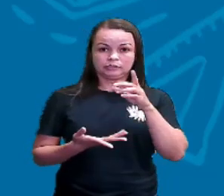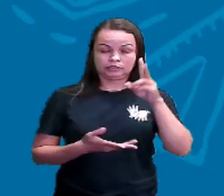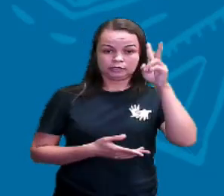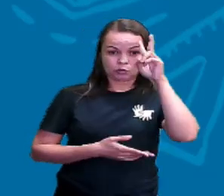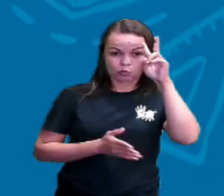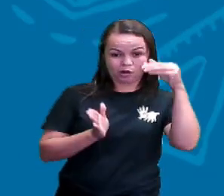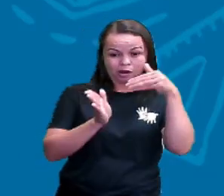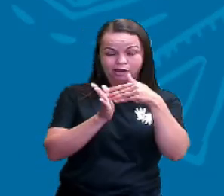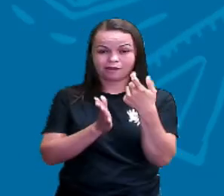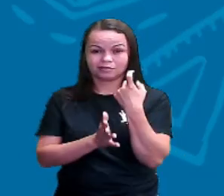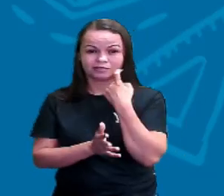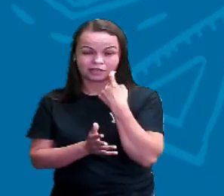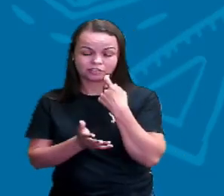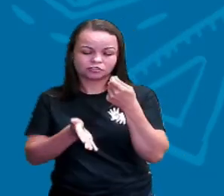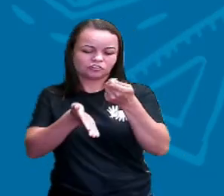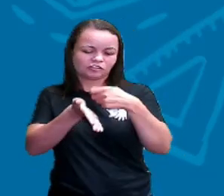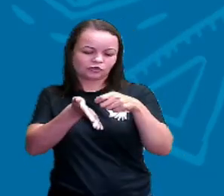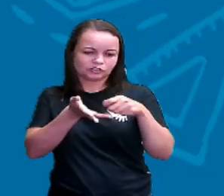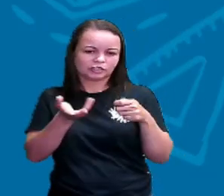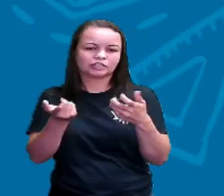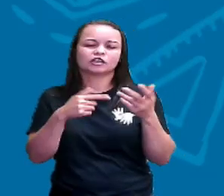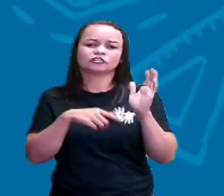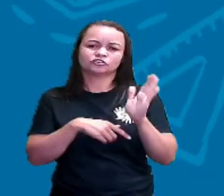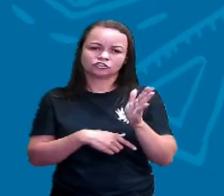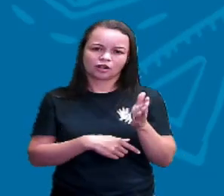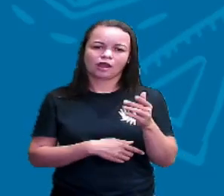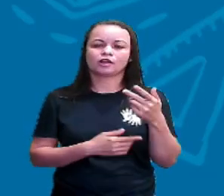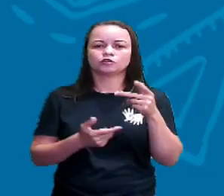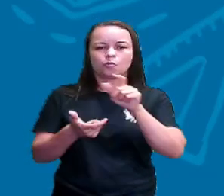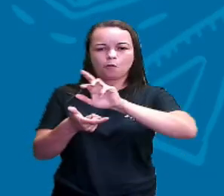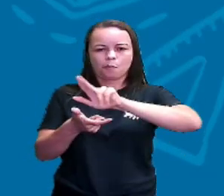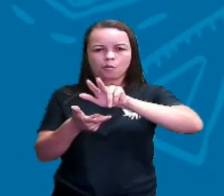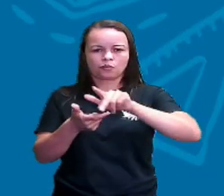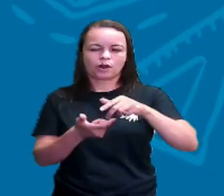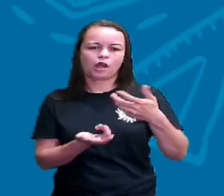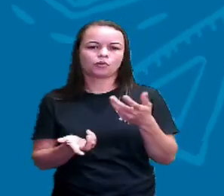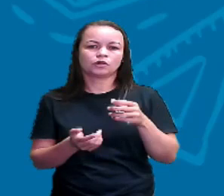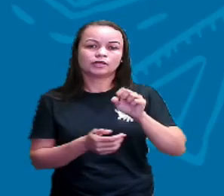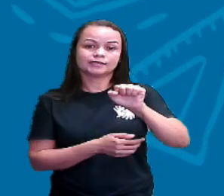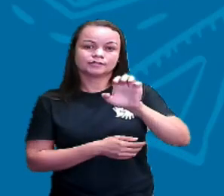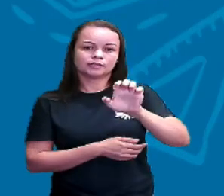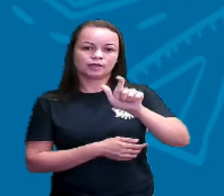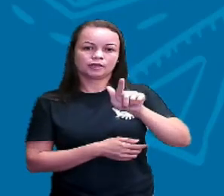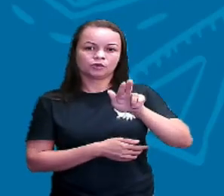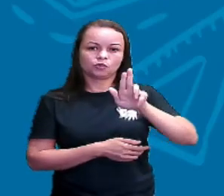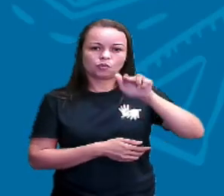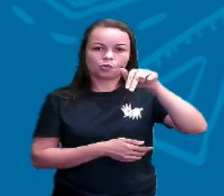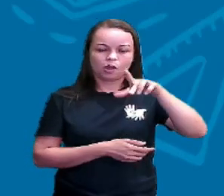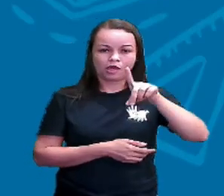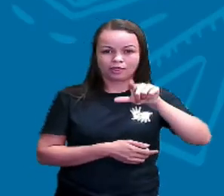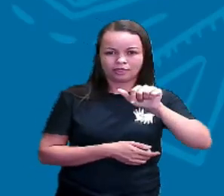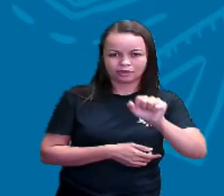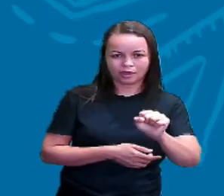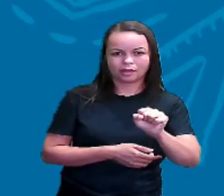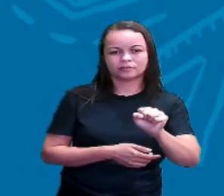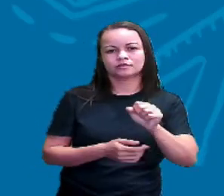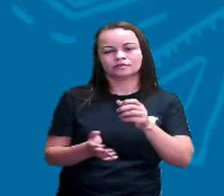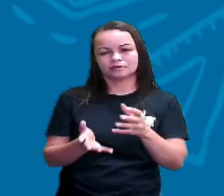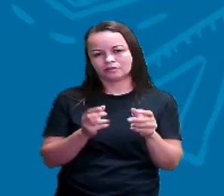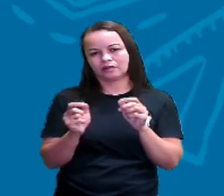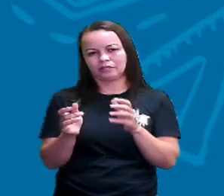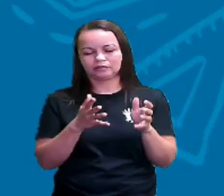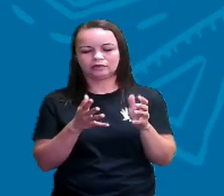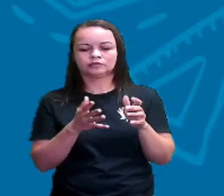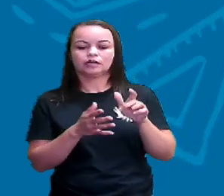sexta já são escritos no plural. Então, a gente vai dizer los lunes,